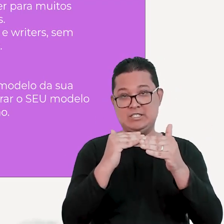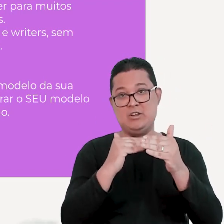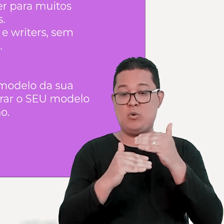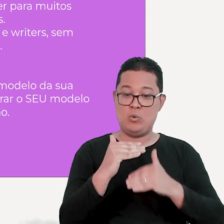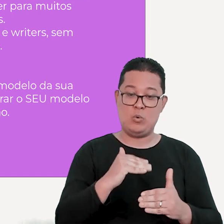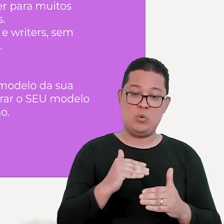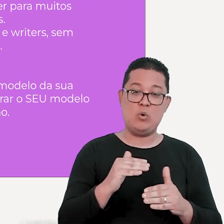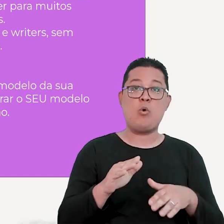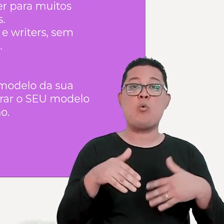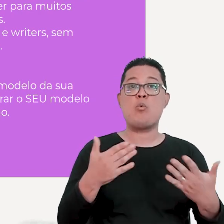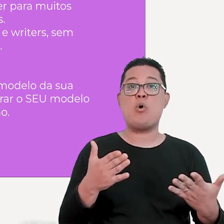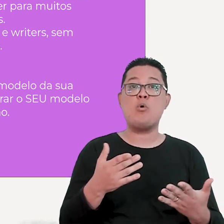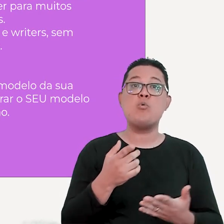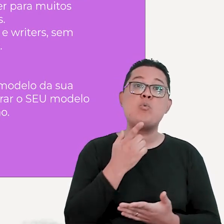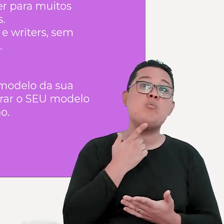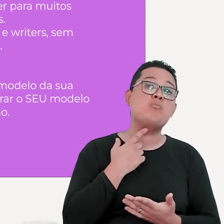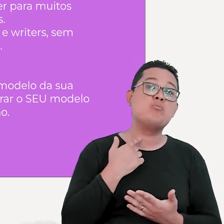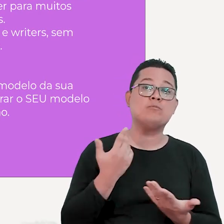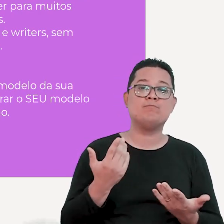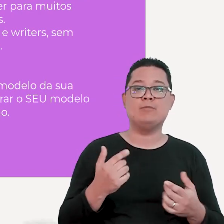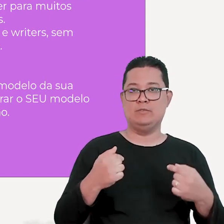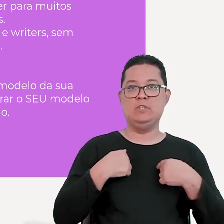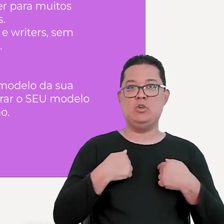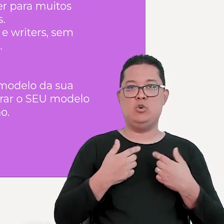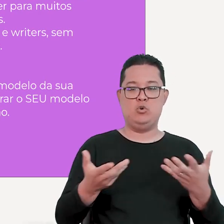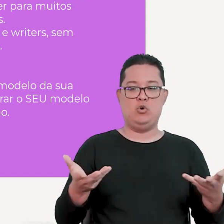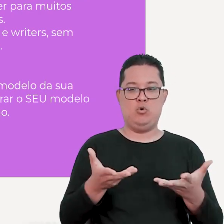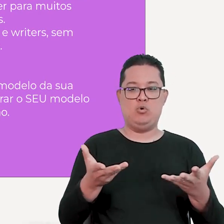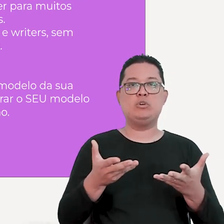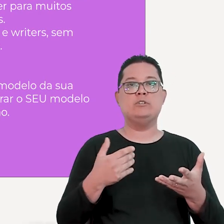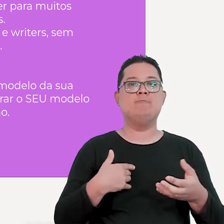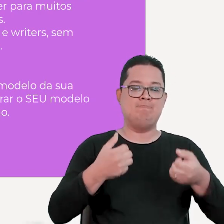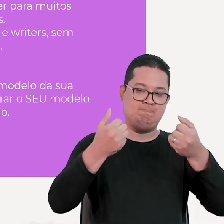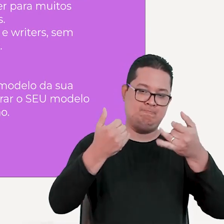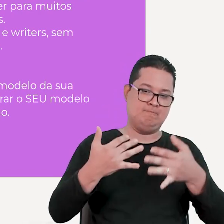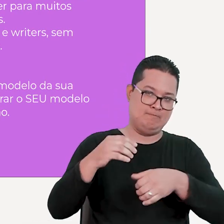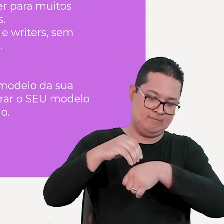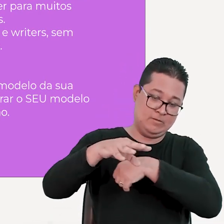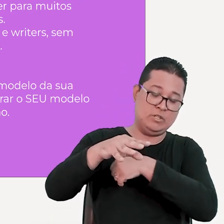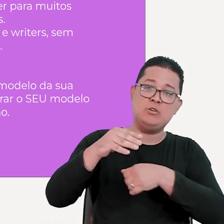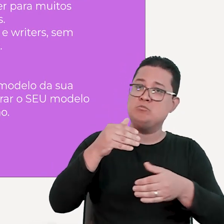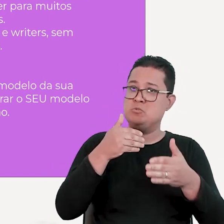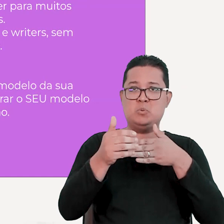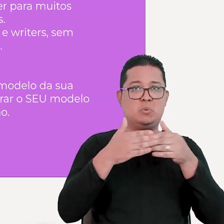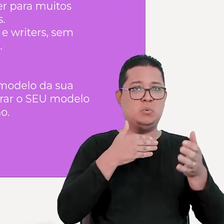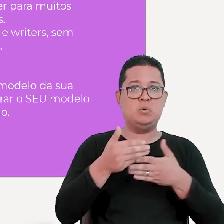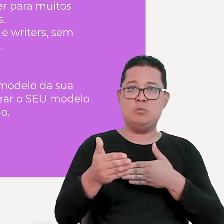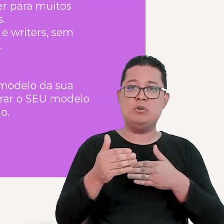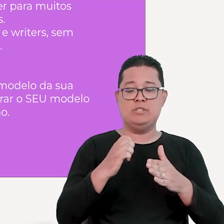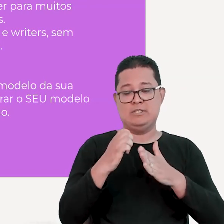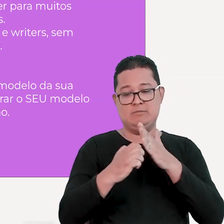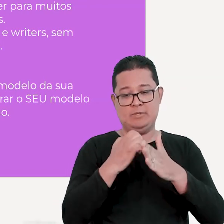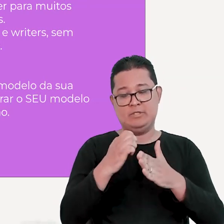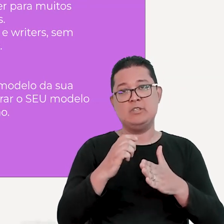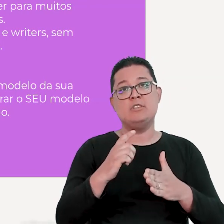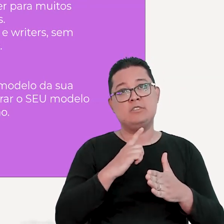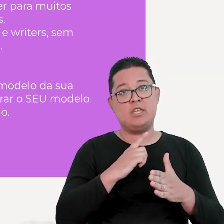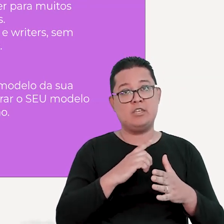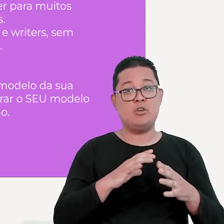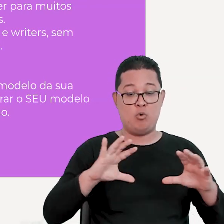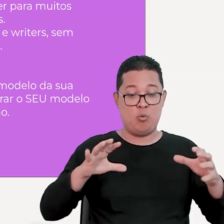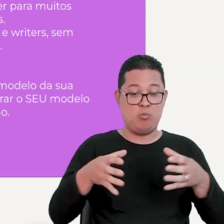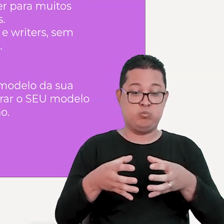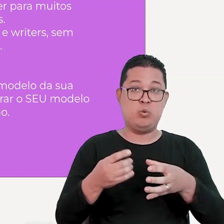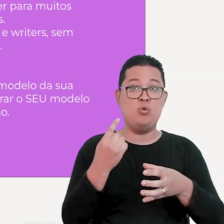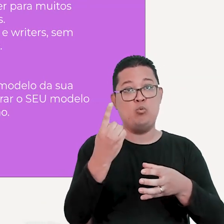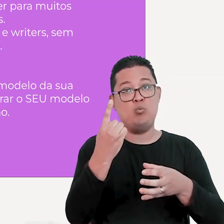visão, contempla qualquer uma dessas realidades. Então, não importa qual é o modelo da sua empresa, se ela tem um time para cada